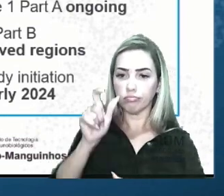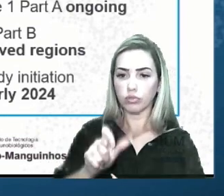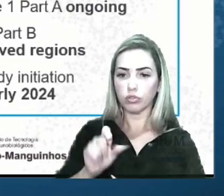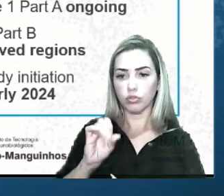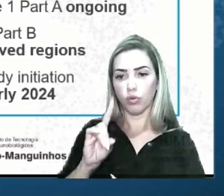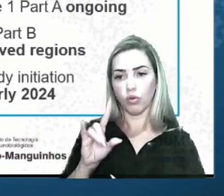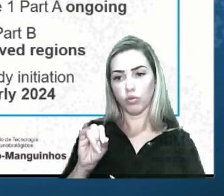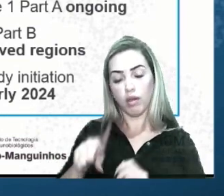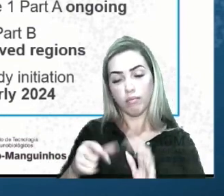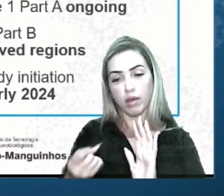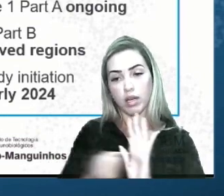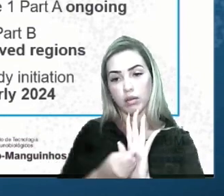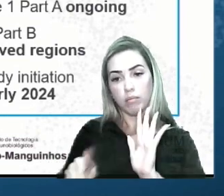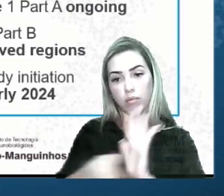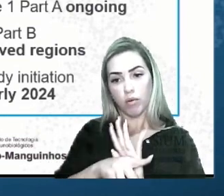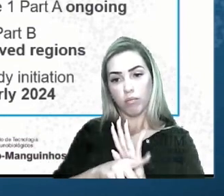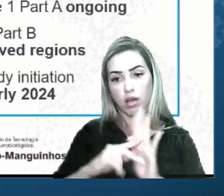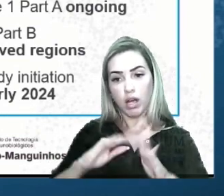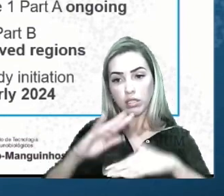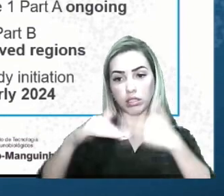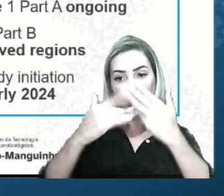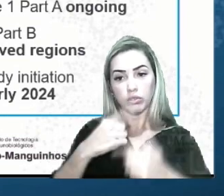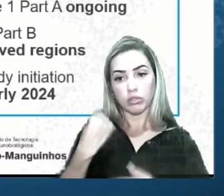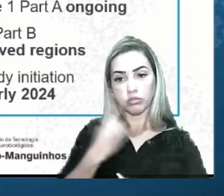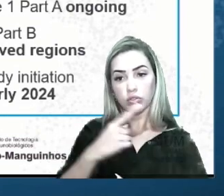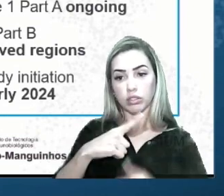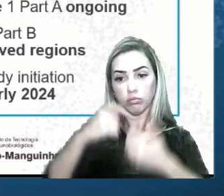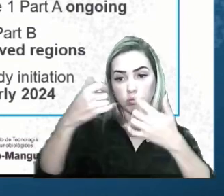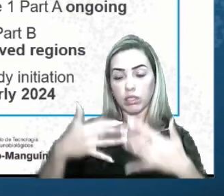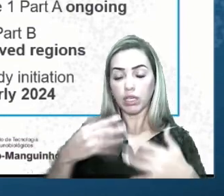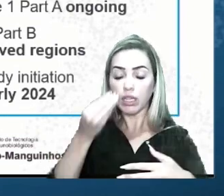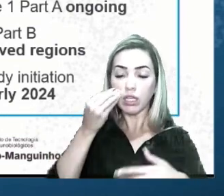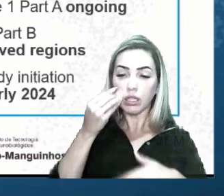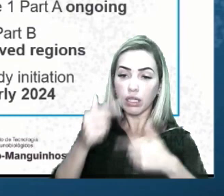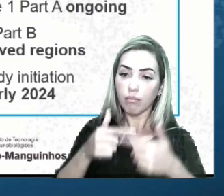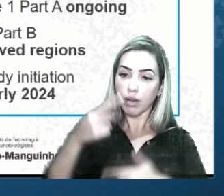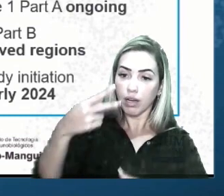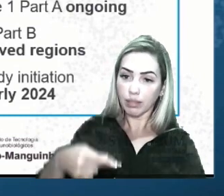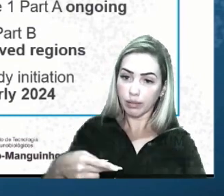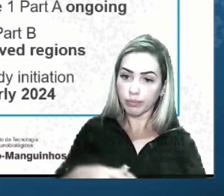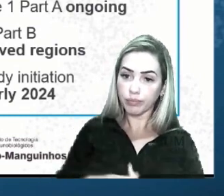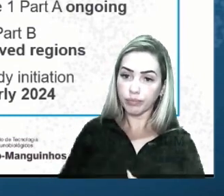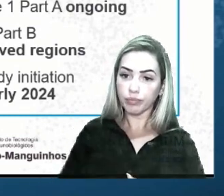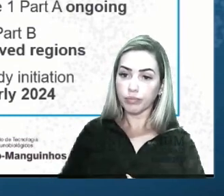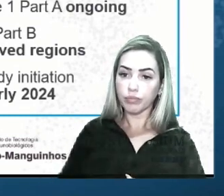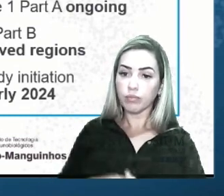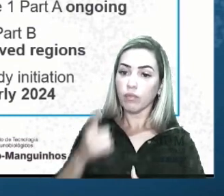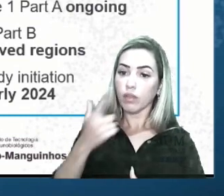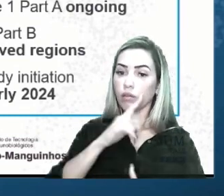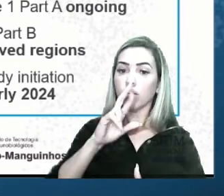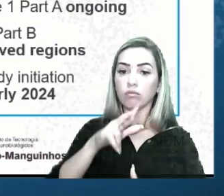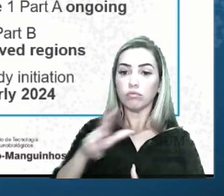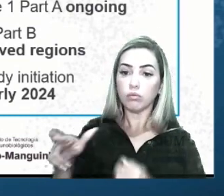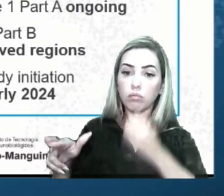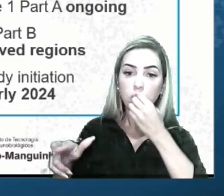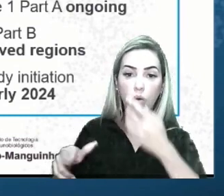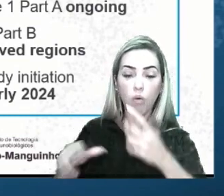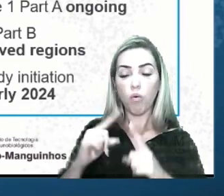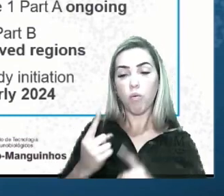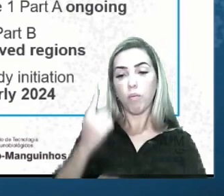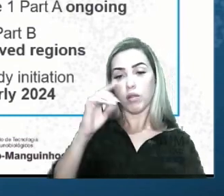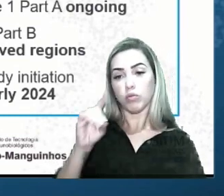é um marcador de engajamento aqui, que nós estamos tentando trabalhar, e um resultado robusto com apenas uma